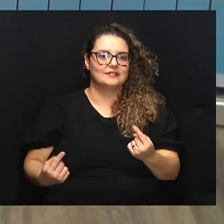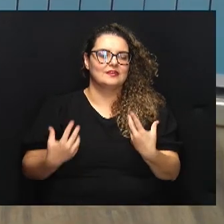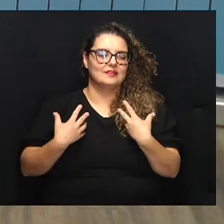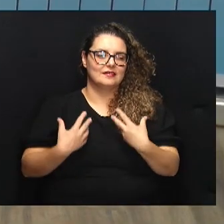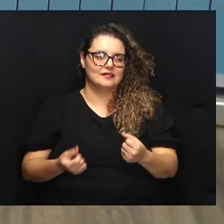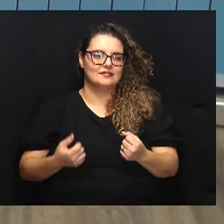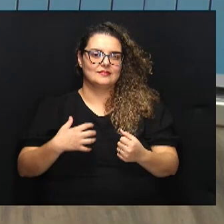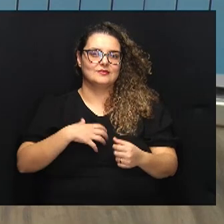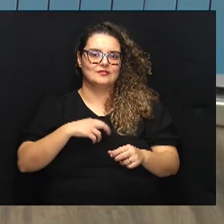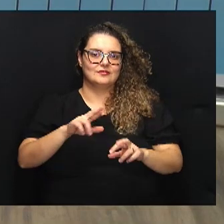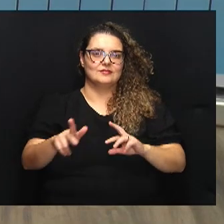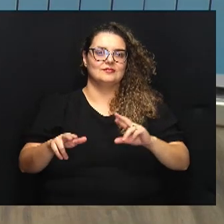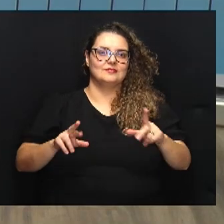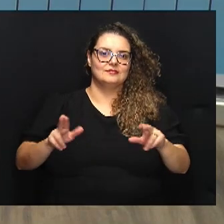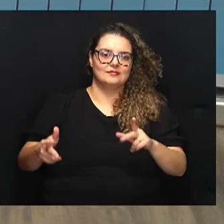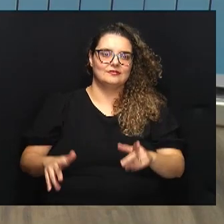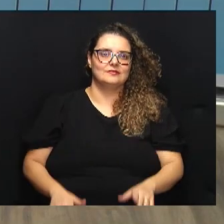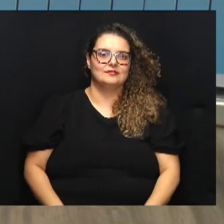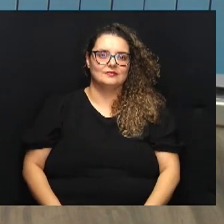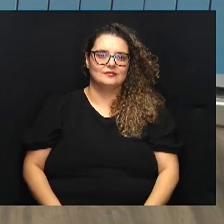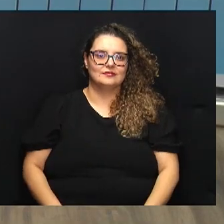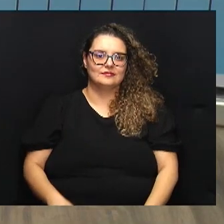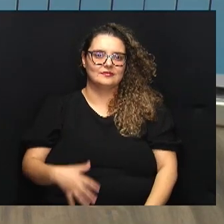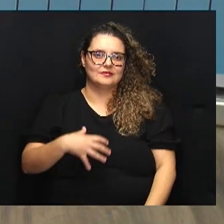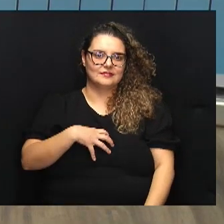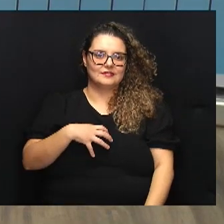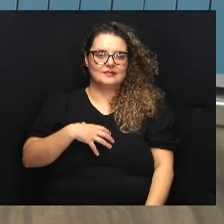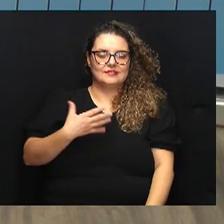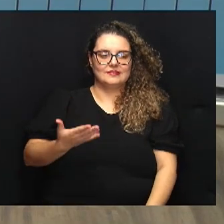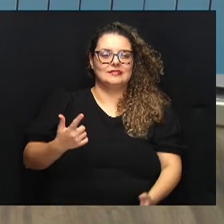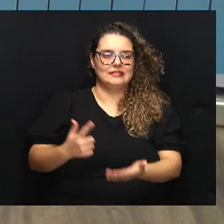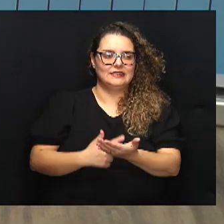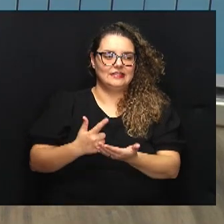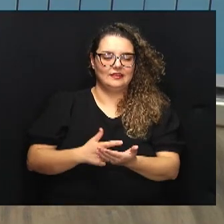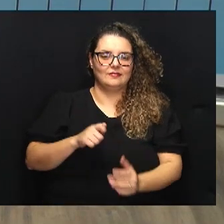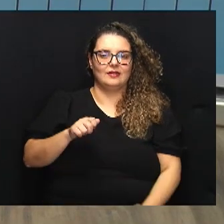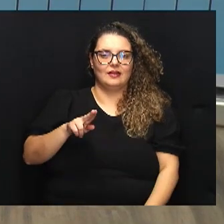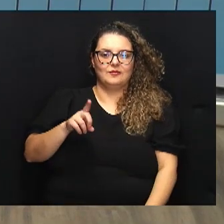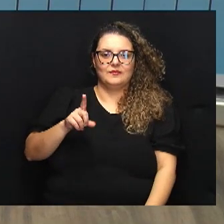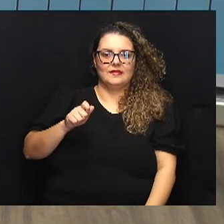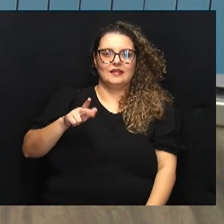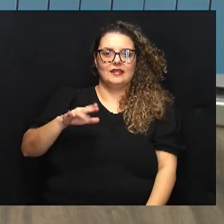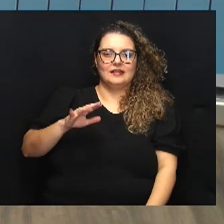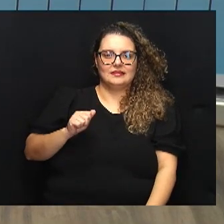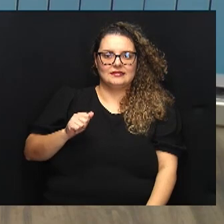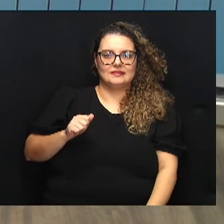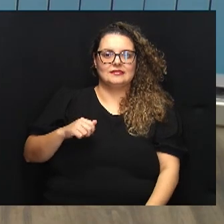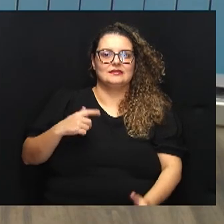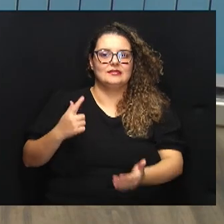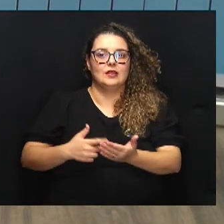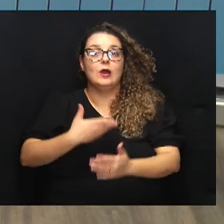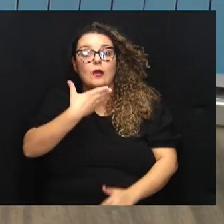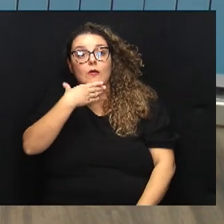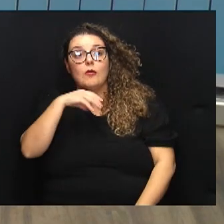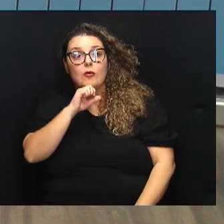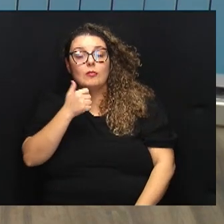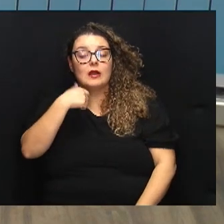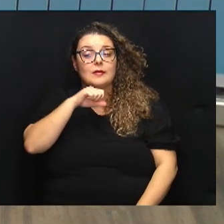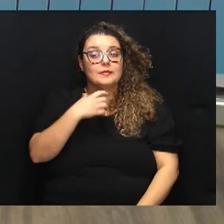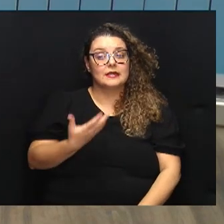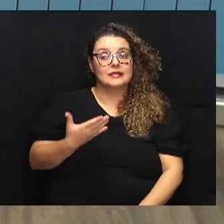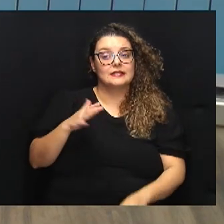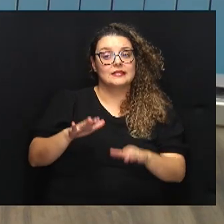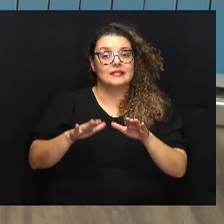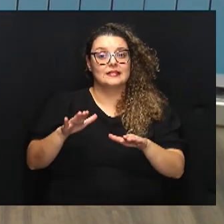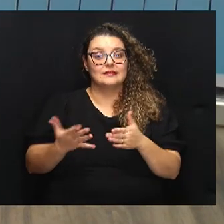de uma maneira a audácia de ser feliz? Os pais podem, de repente, ficar um pouco